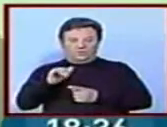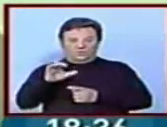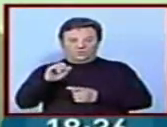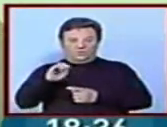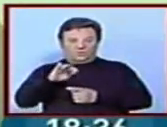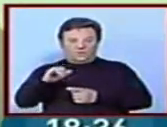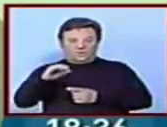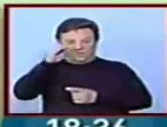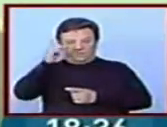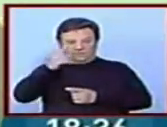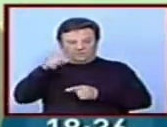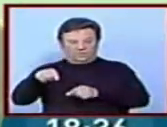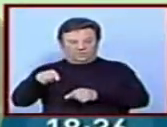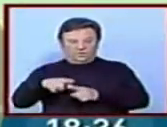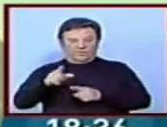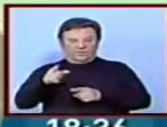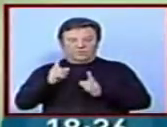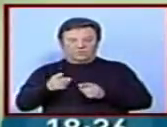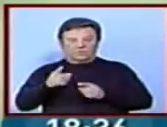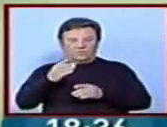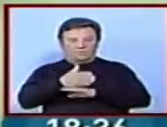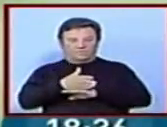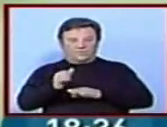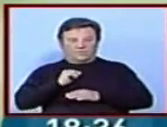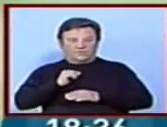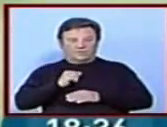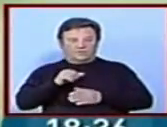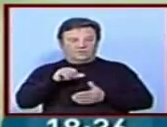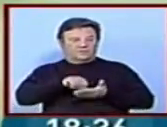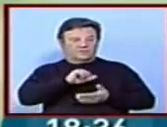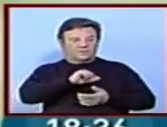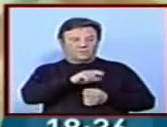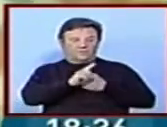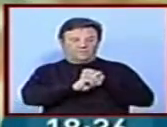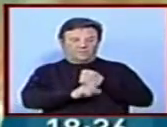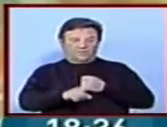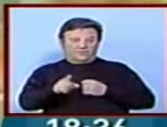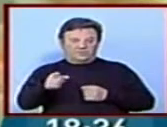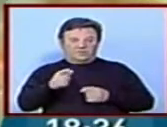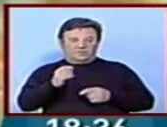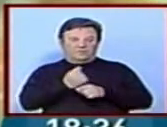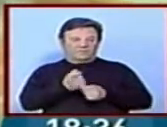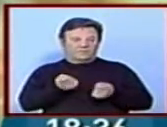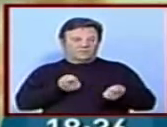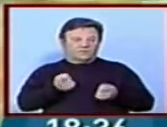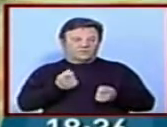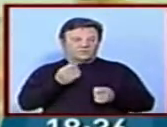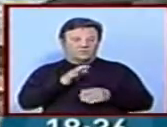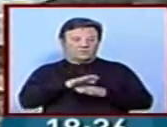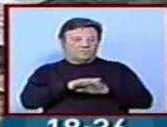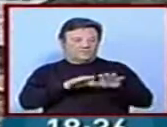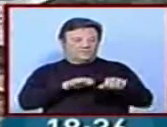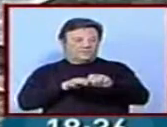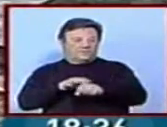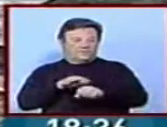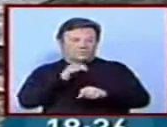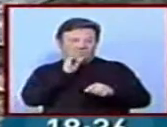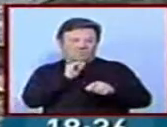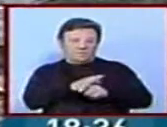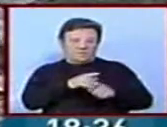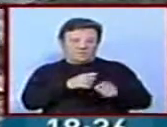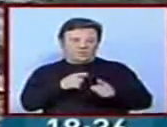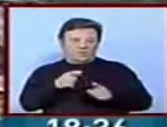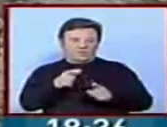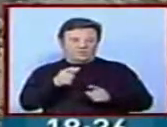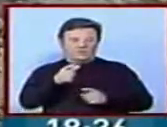e sou responsável pela parte, portanto, pela nossa estação de peniche. Desde a coordenação das capturas, portanto, no mar, na